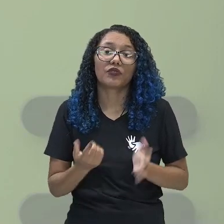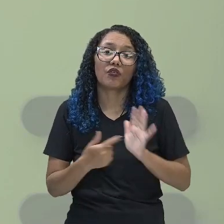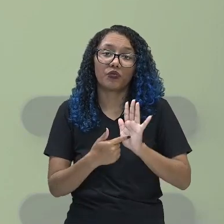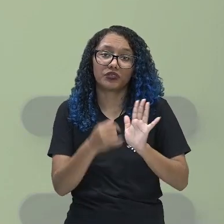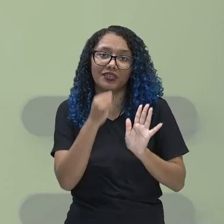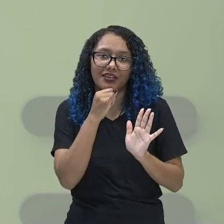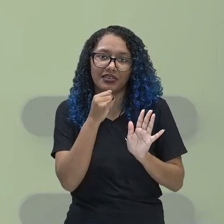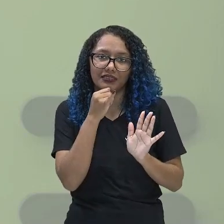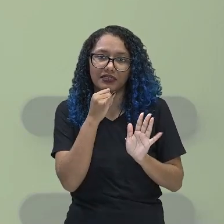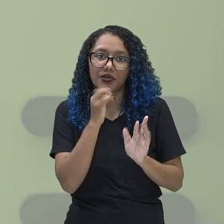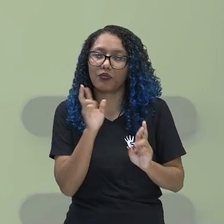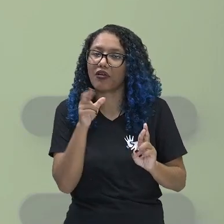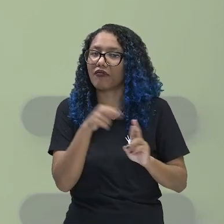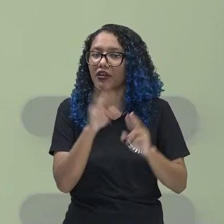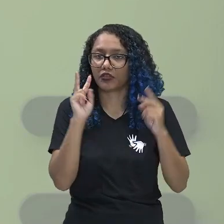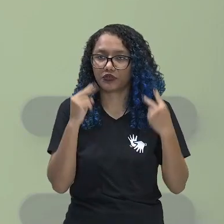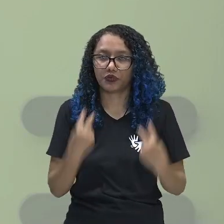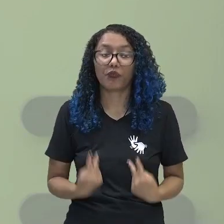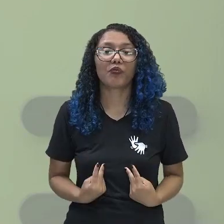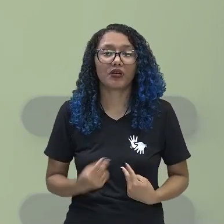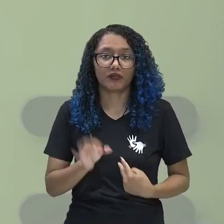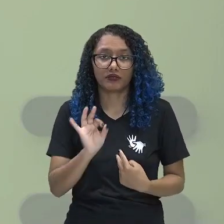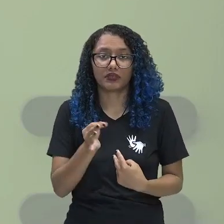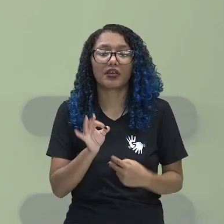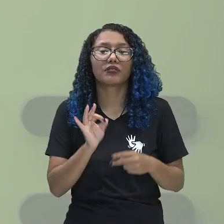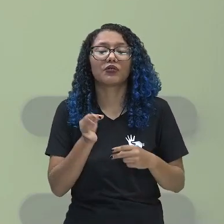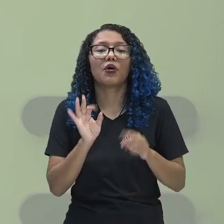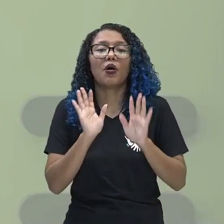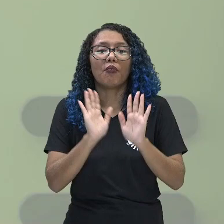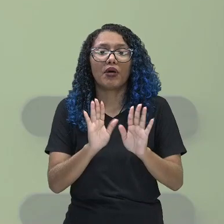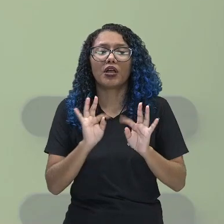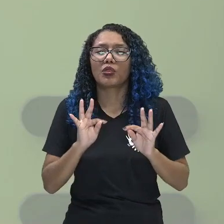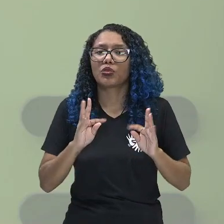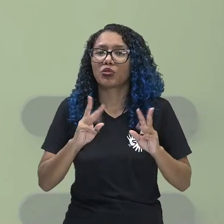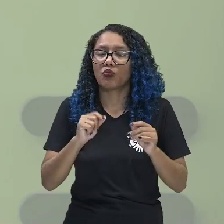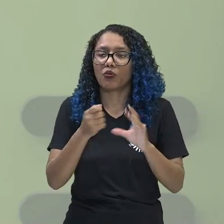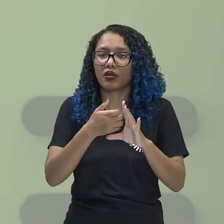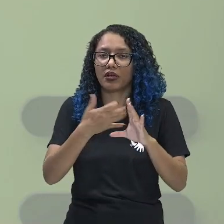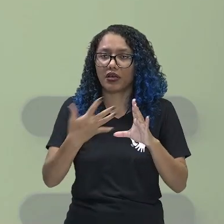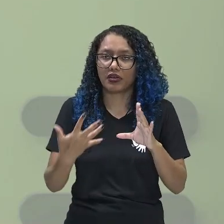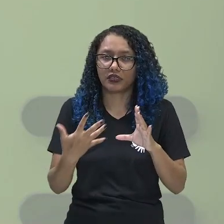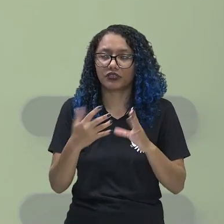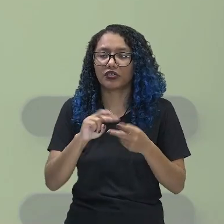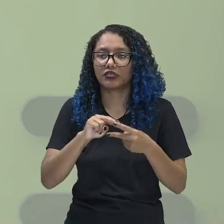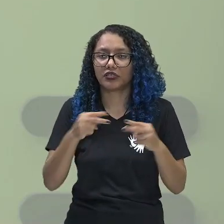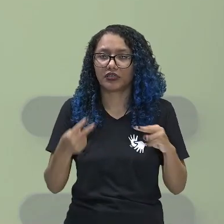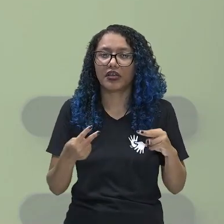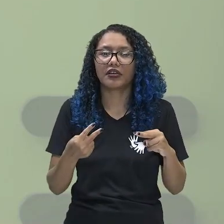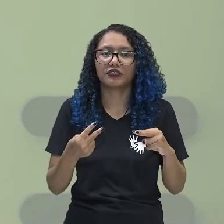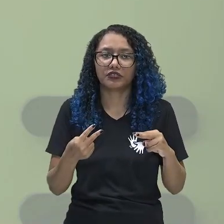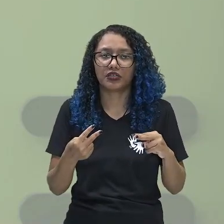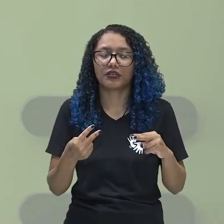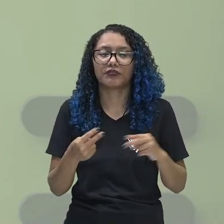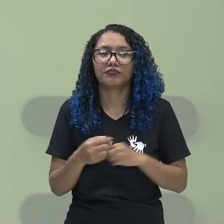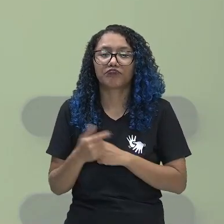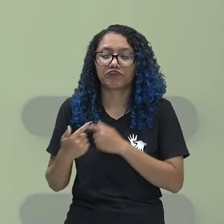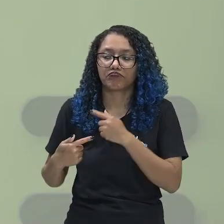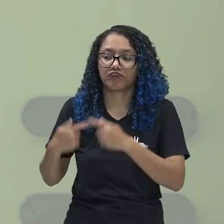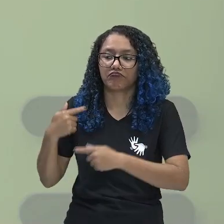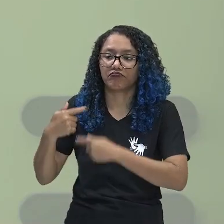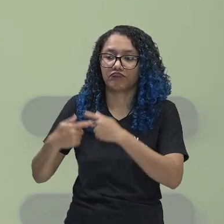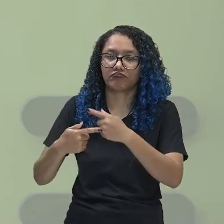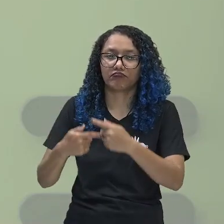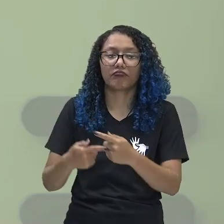relacionados ao ser humano, não podemos esquecer que todas as características genéticas elas são passadas de uma geração para outra, tanto